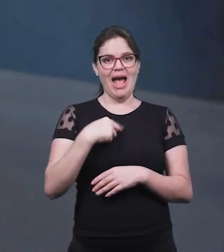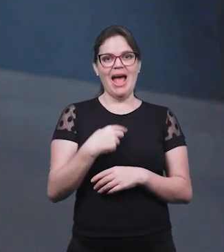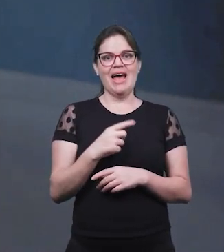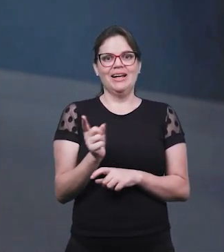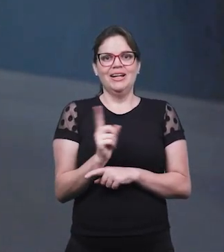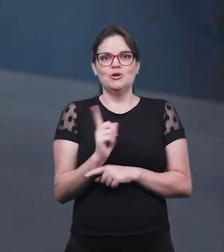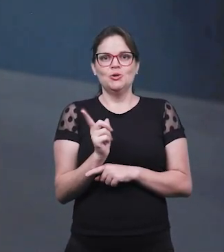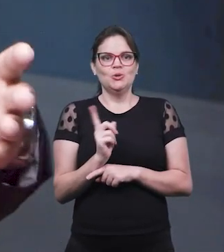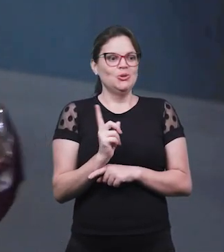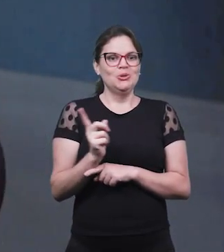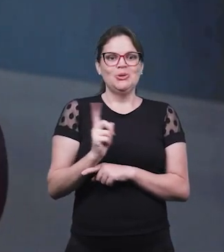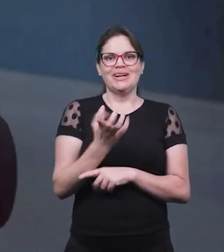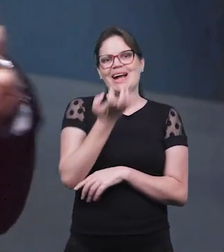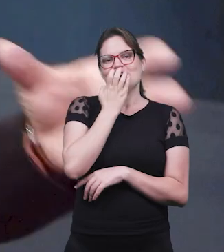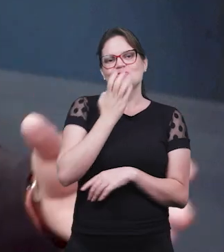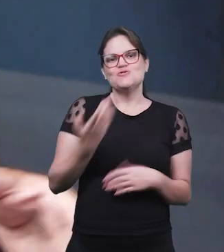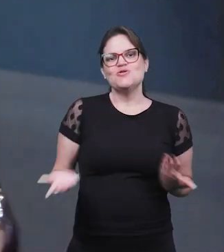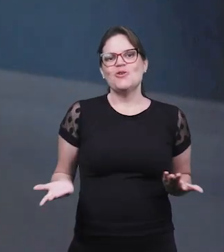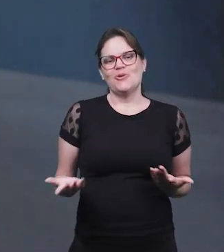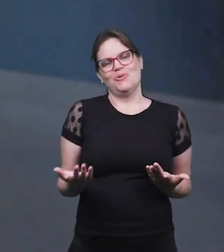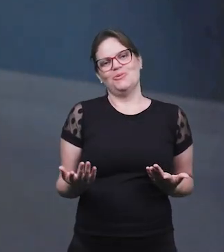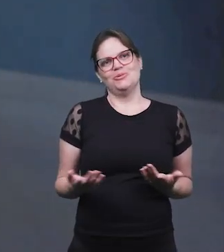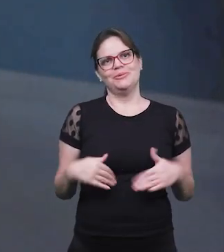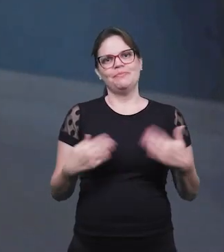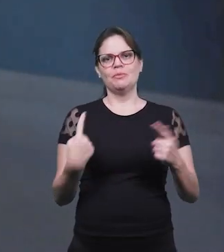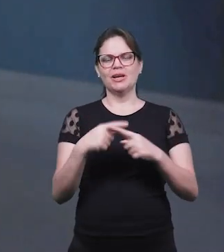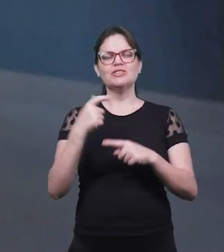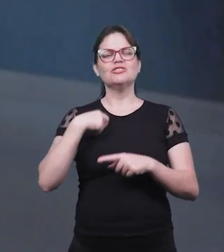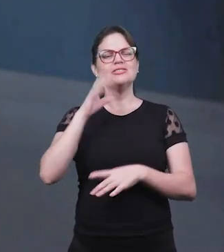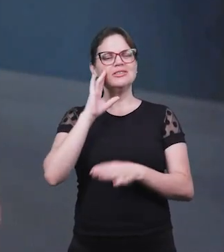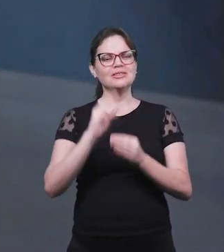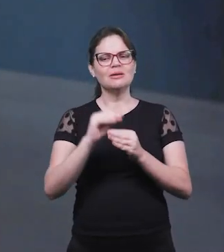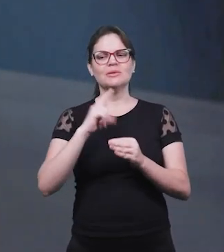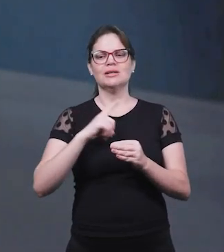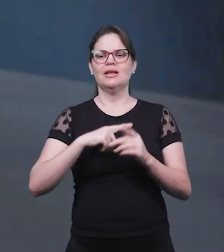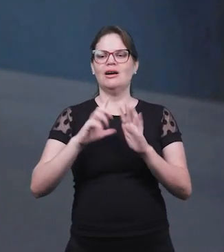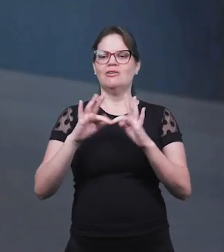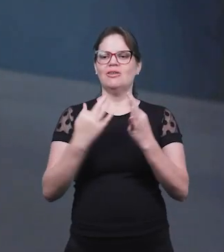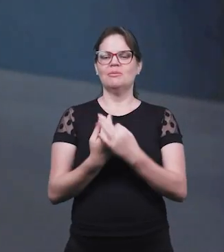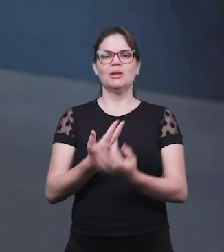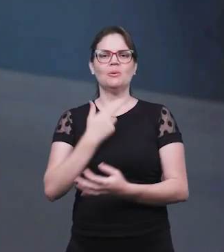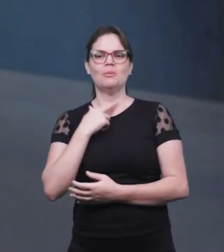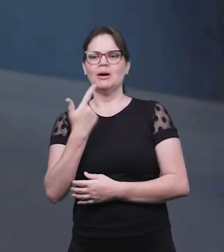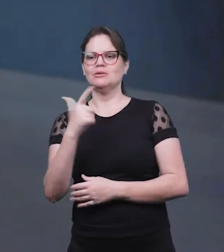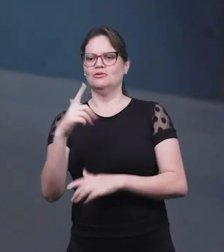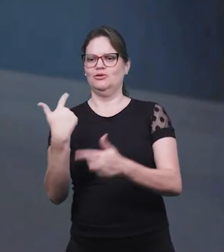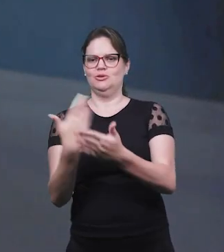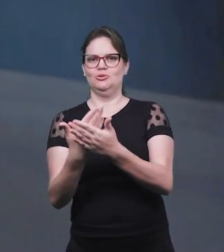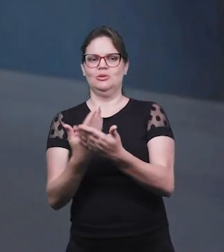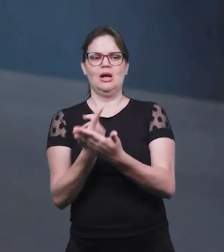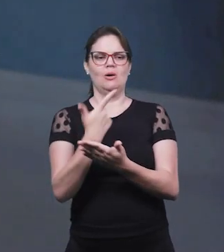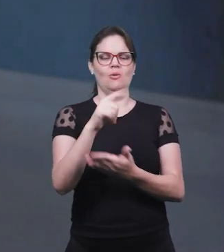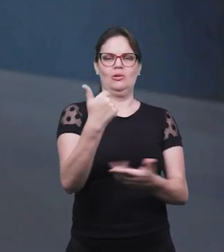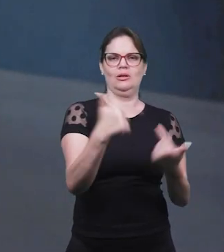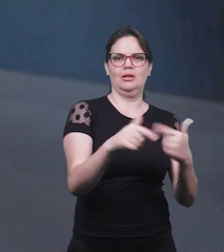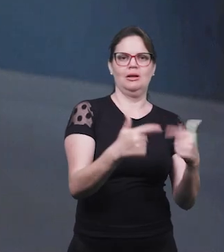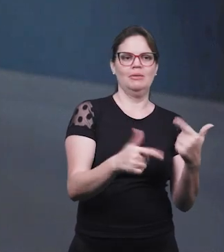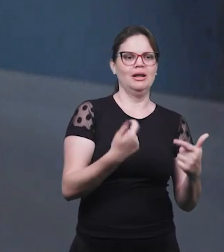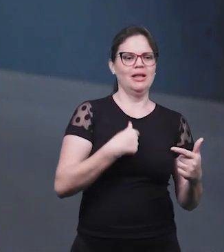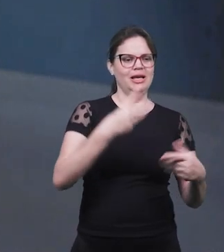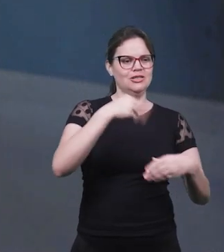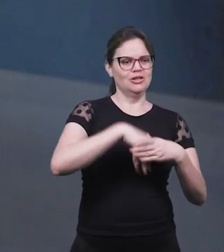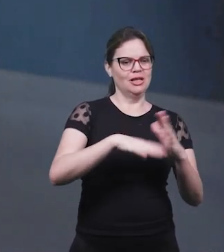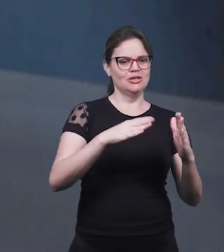disso, que as famílias hoje estão todas ocupadas, uns estudando, outros trabalhando. E aí às vezes você chega em casa, a casa